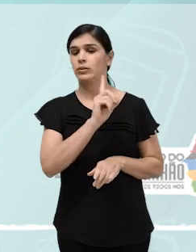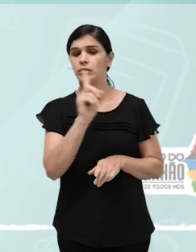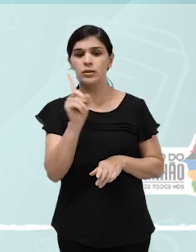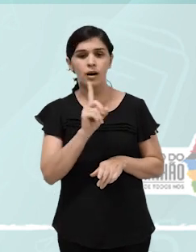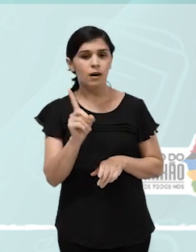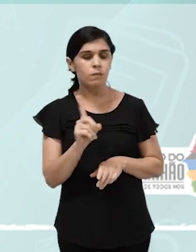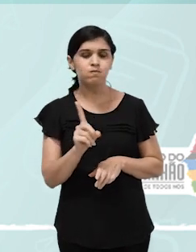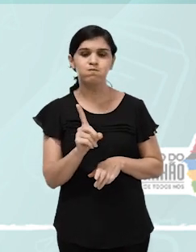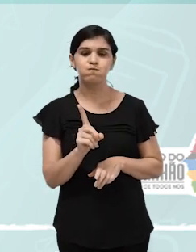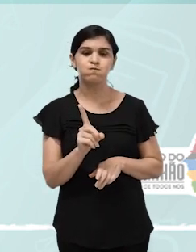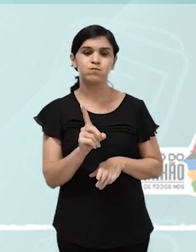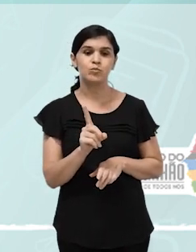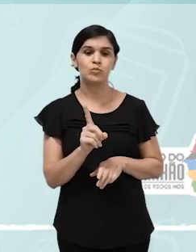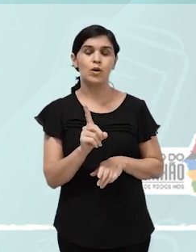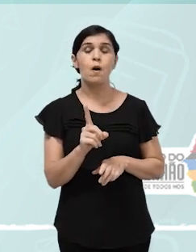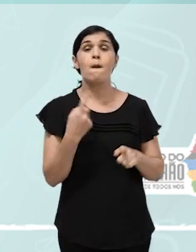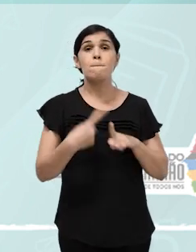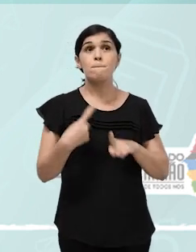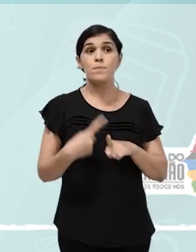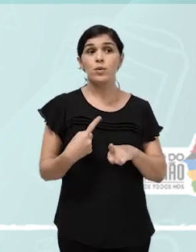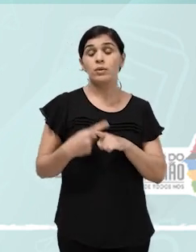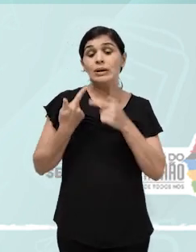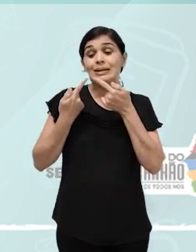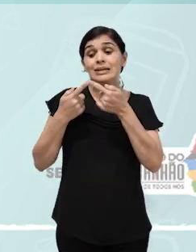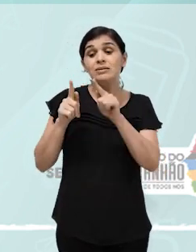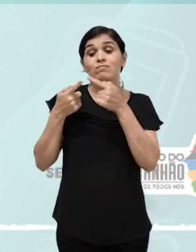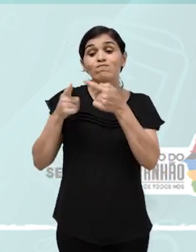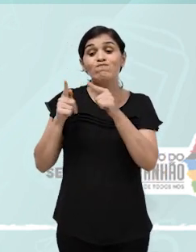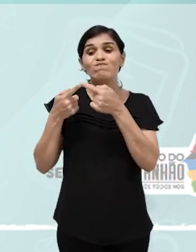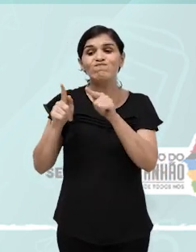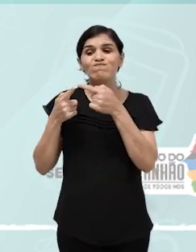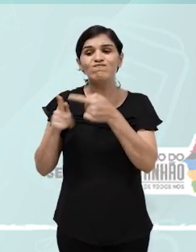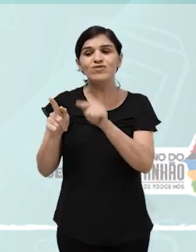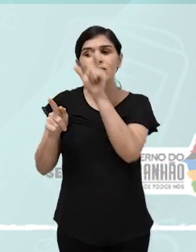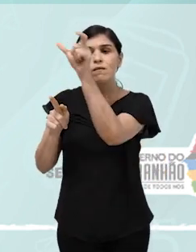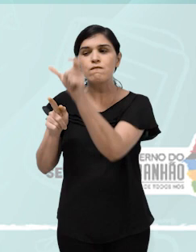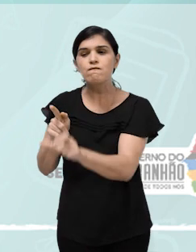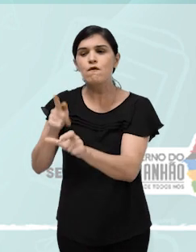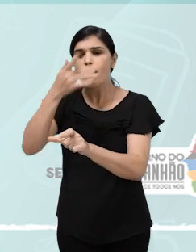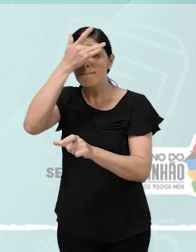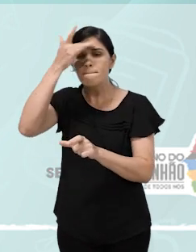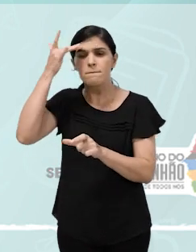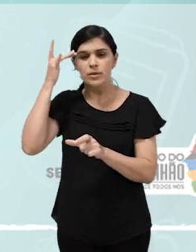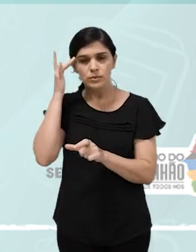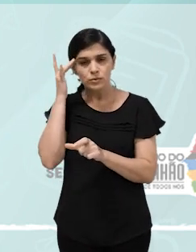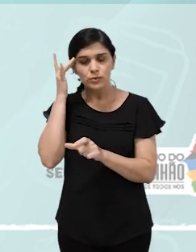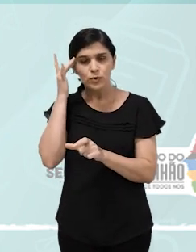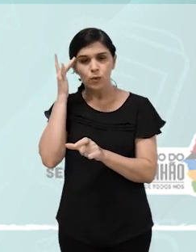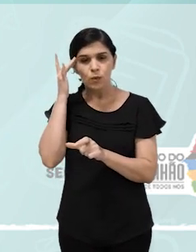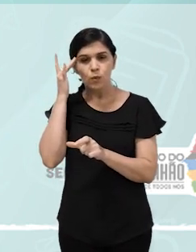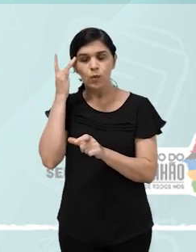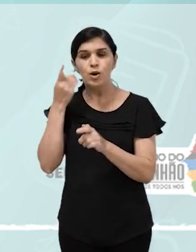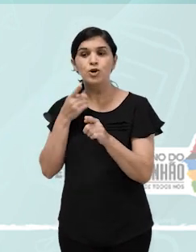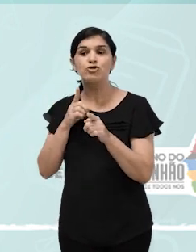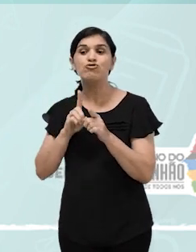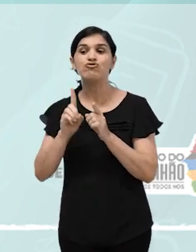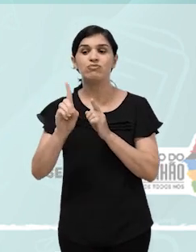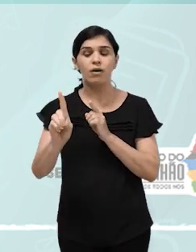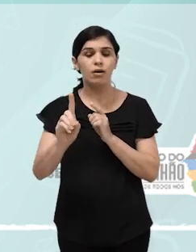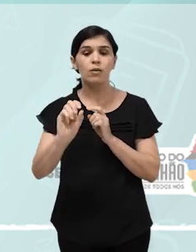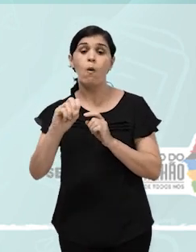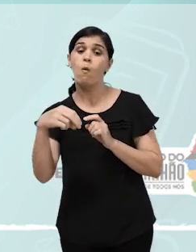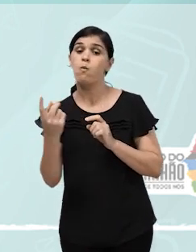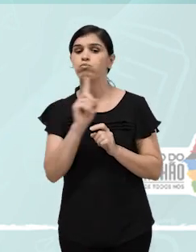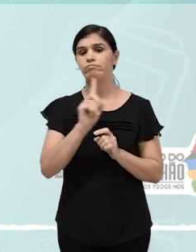função de criticar alguém, sendo essa crítica de forma direta ou não. Aí a letra B diz que as cantigas de